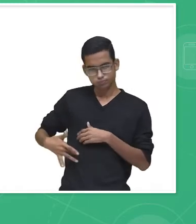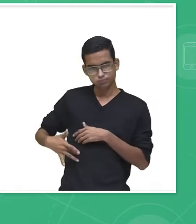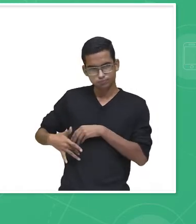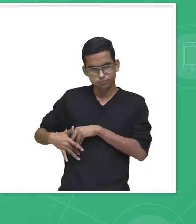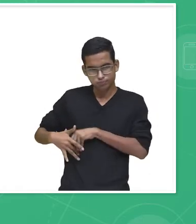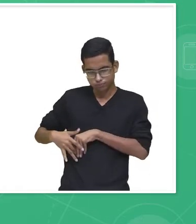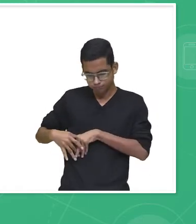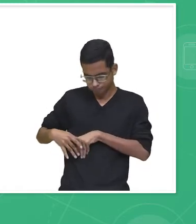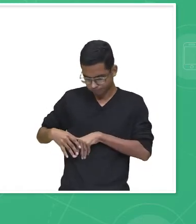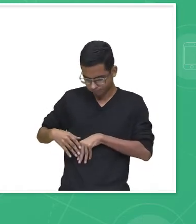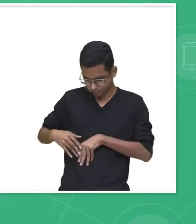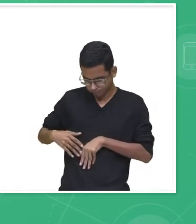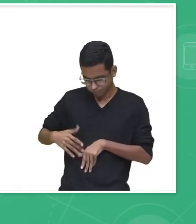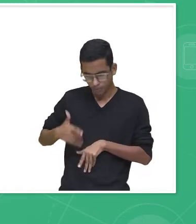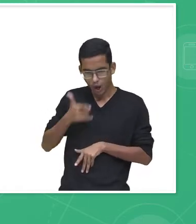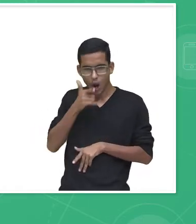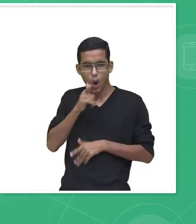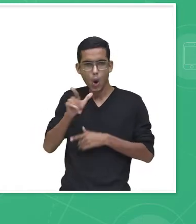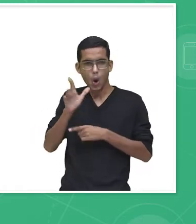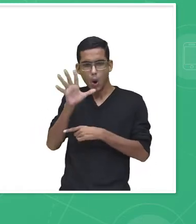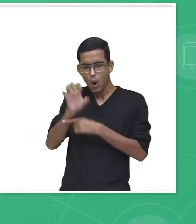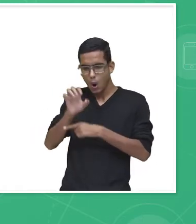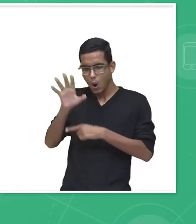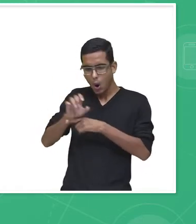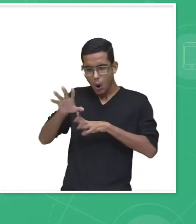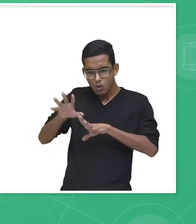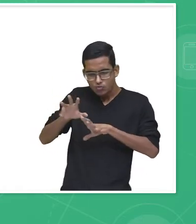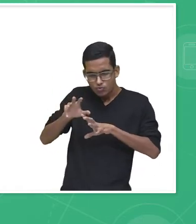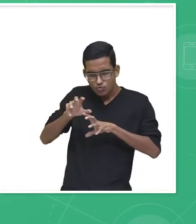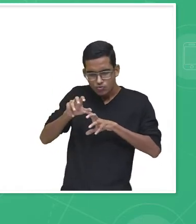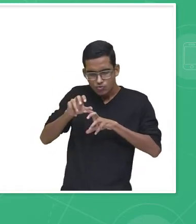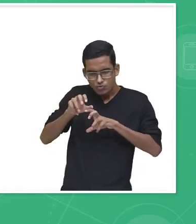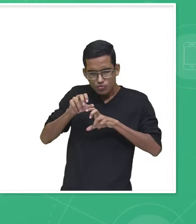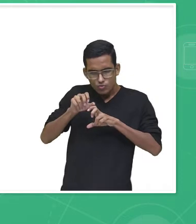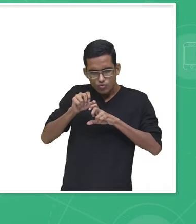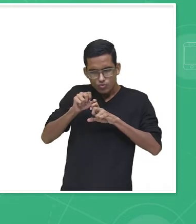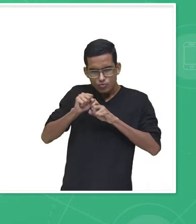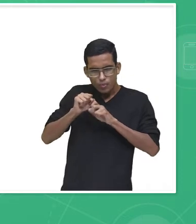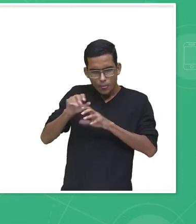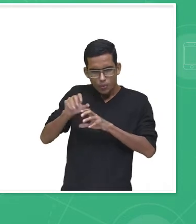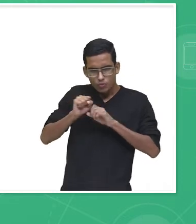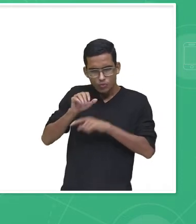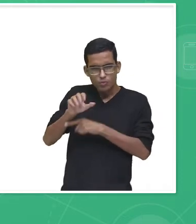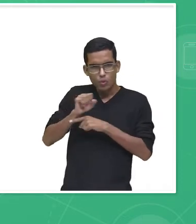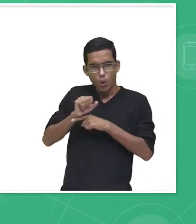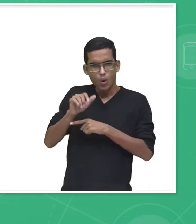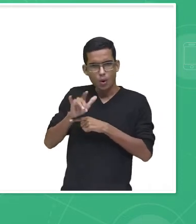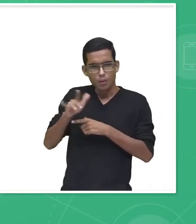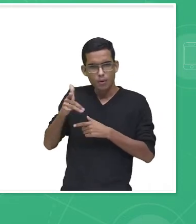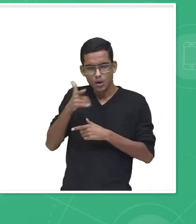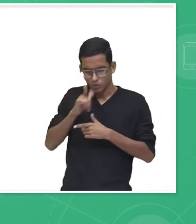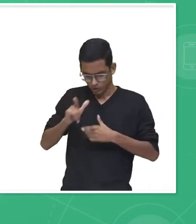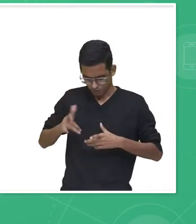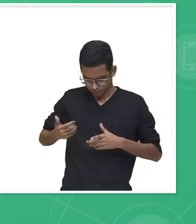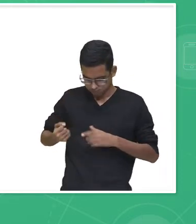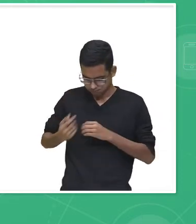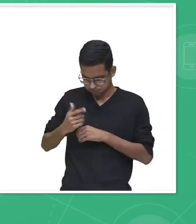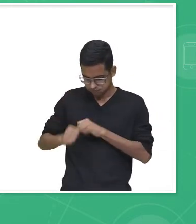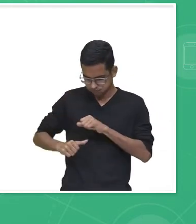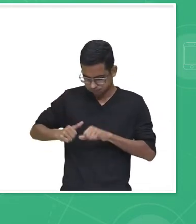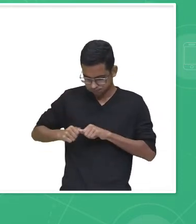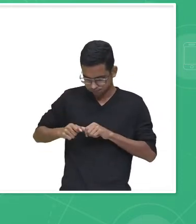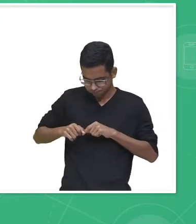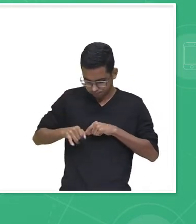necessária para retirar o excesso de urina ali de dentro dos rins para enchendo a bexiga que é específica para